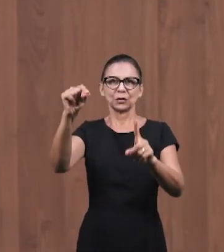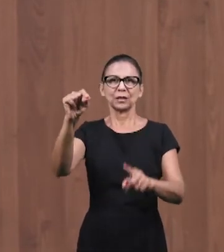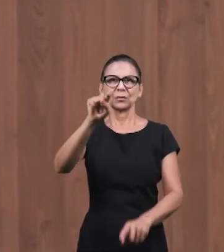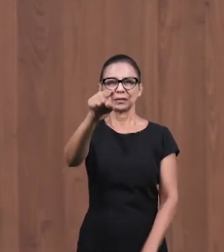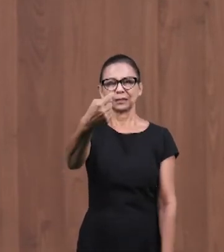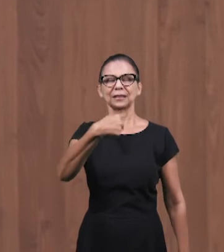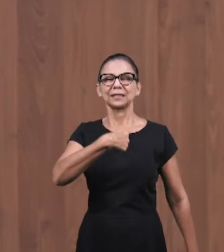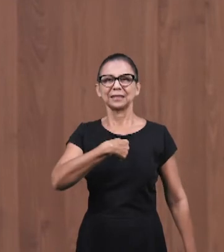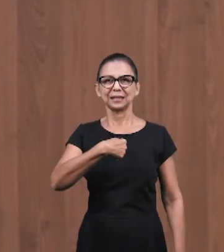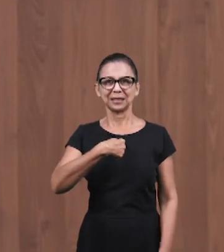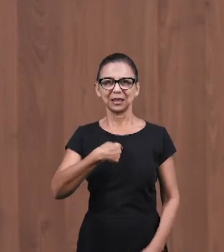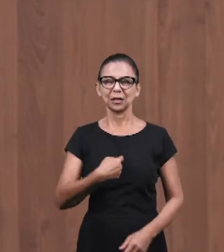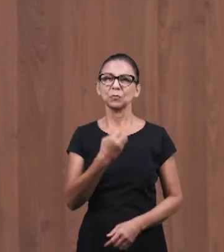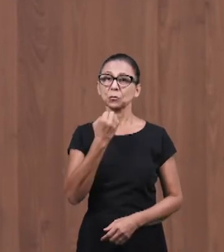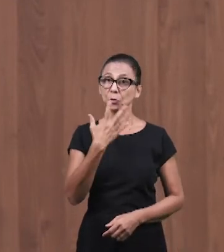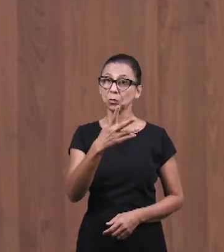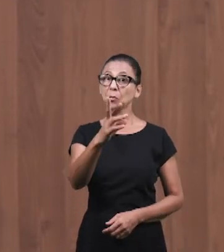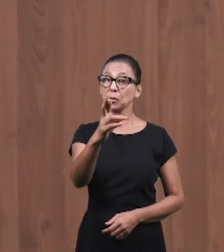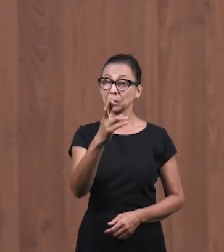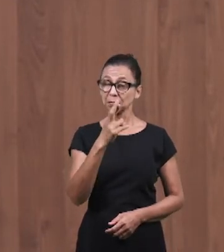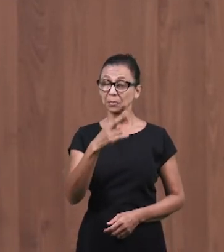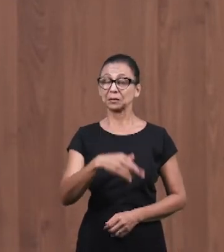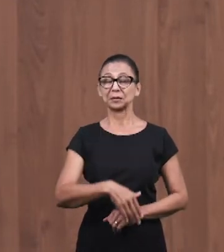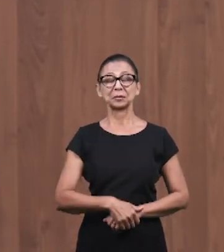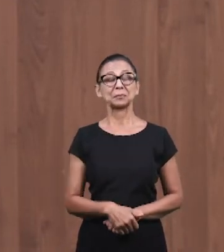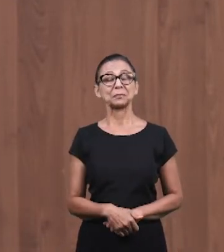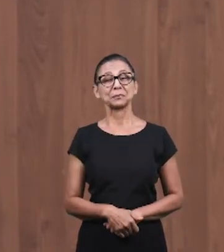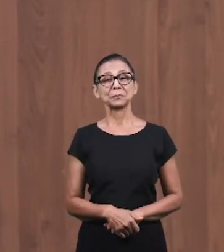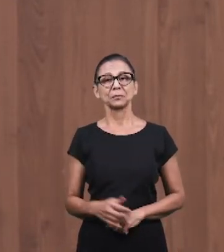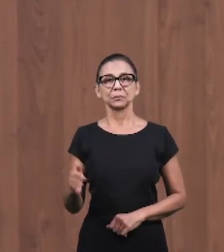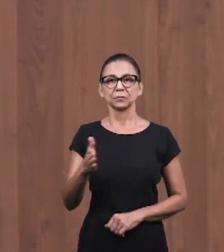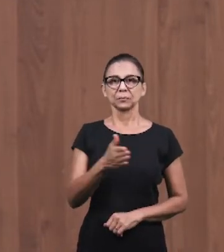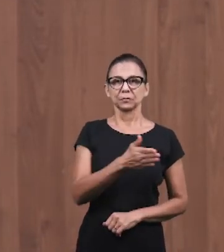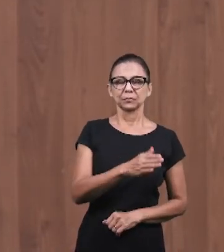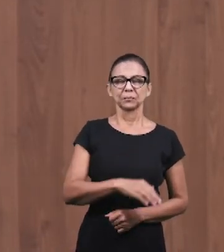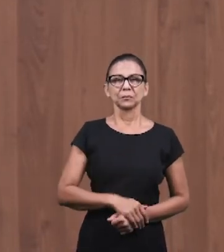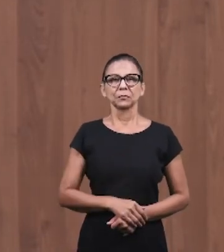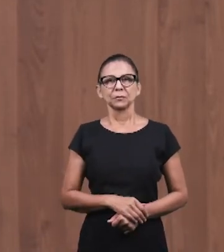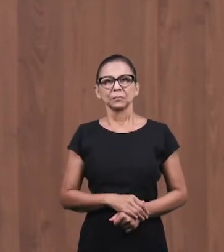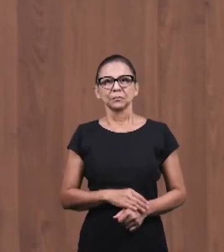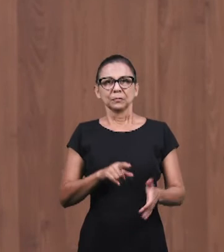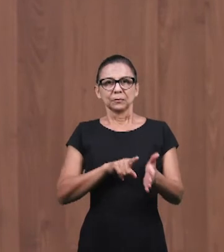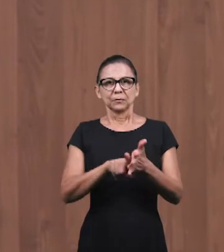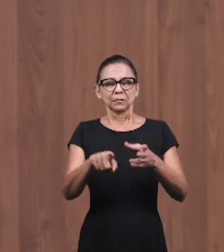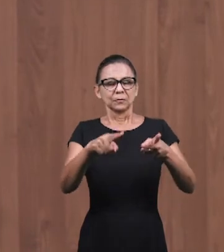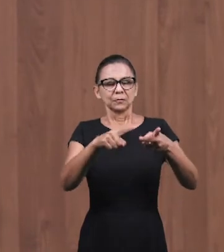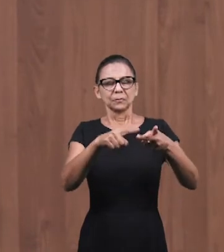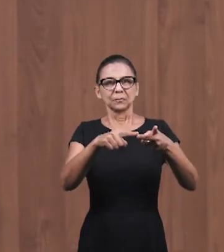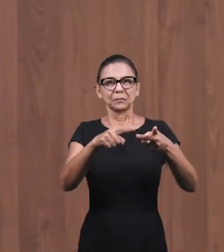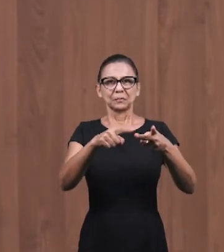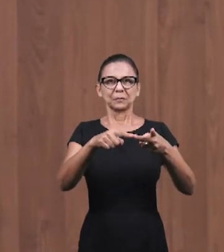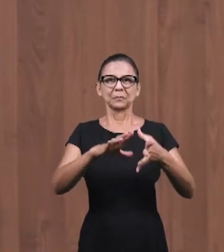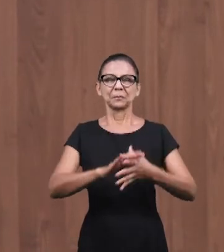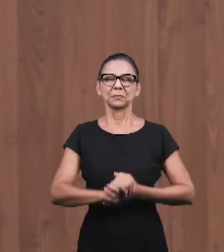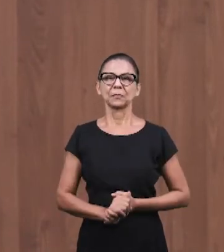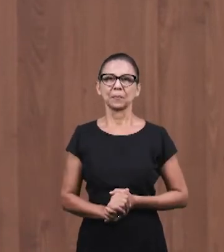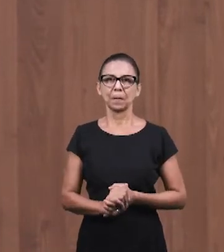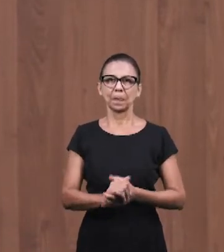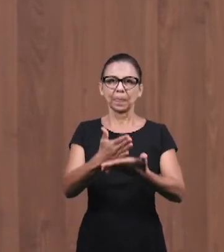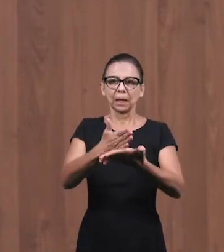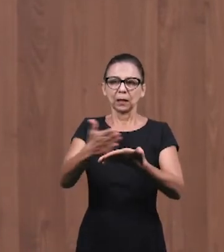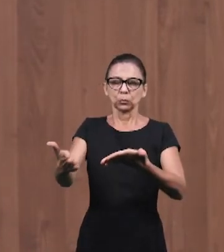essa primeira resposta foram muito felizes na colocação. Vamos agora à nossa segunda pergunta. E a nossa segunda pergunta é dividida